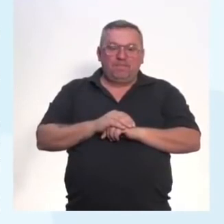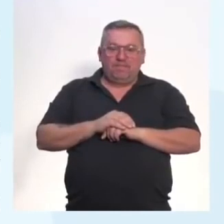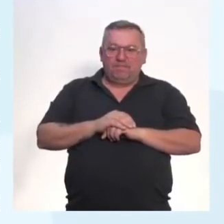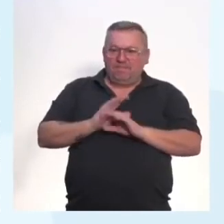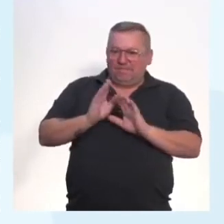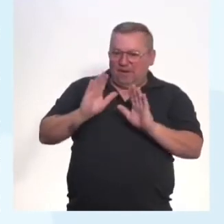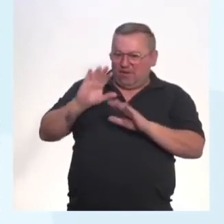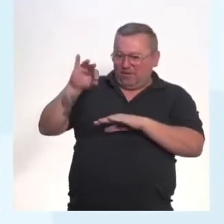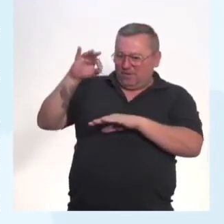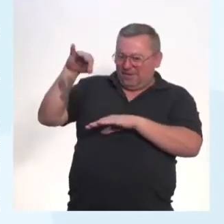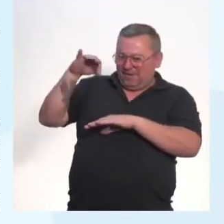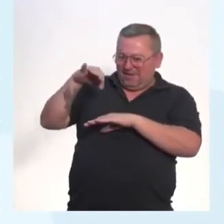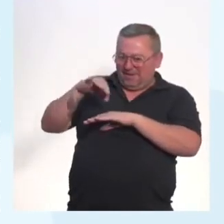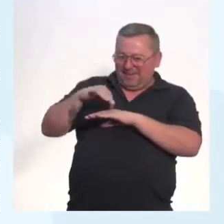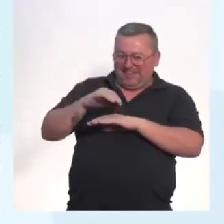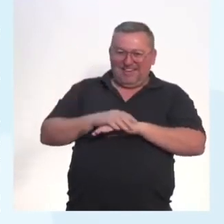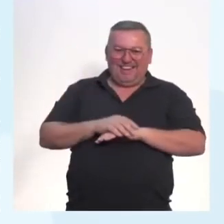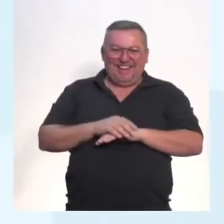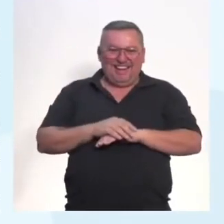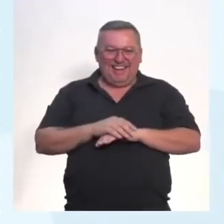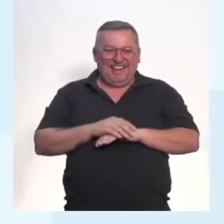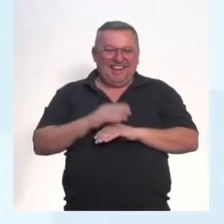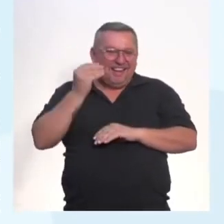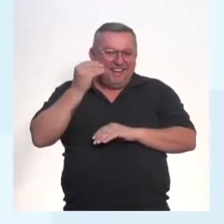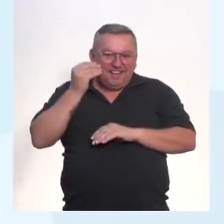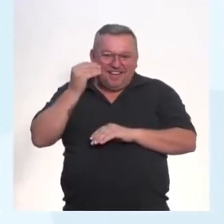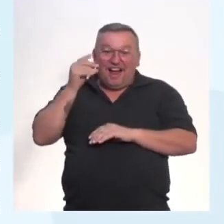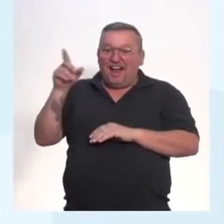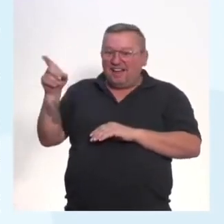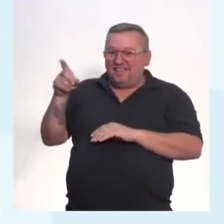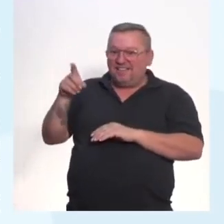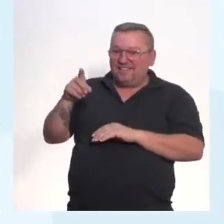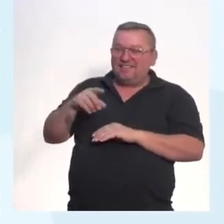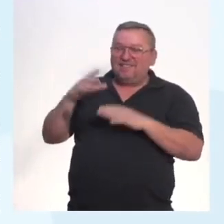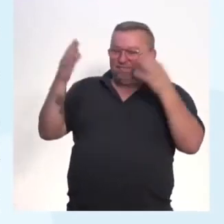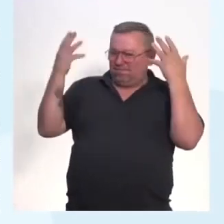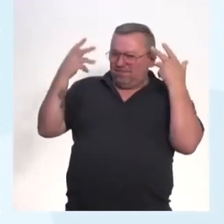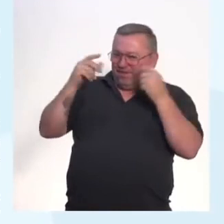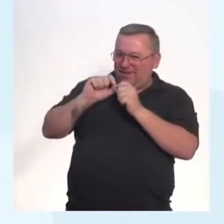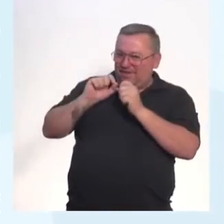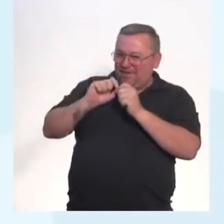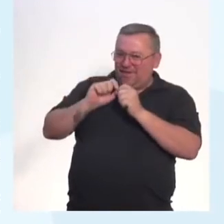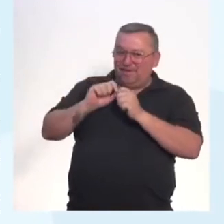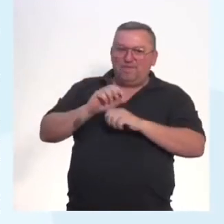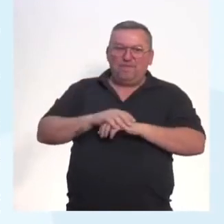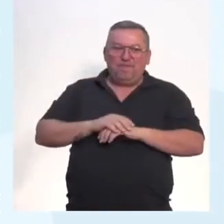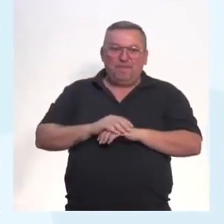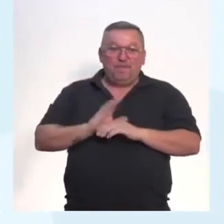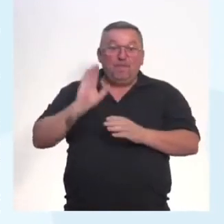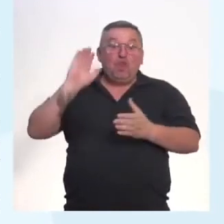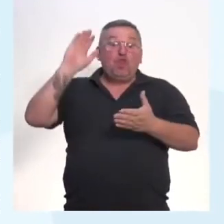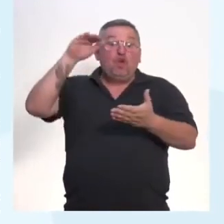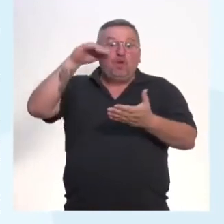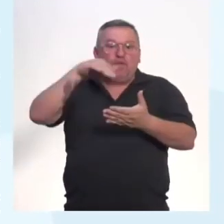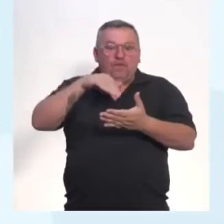sou mosquito. O peito fazer o leão. Ah, tudo bem. No